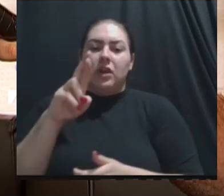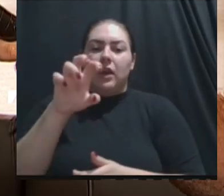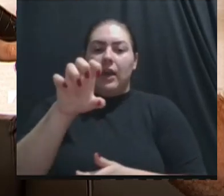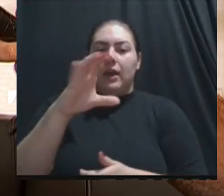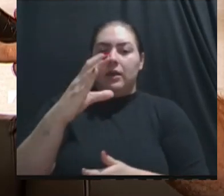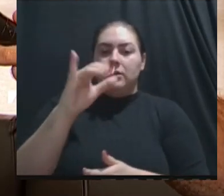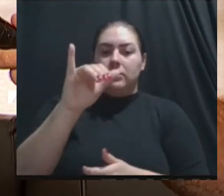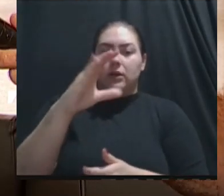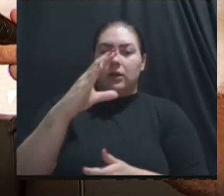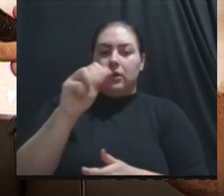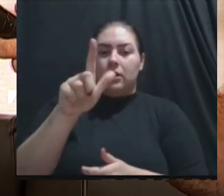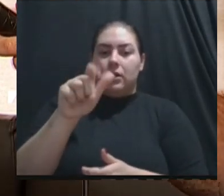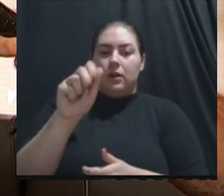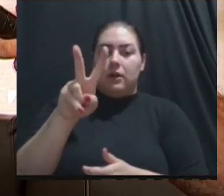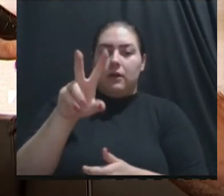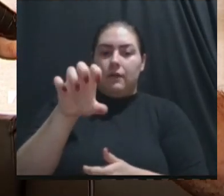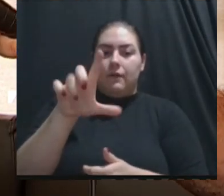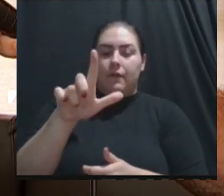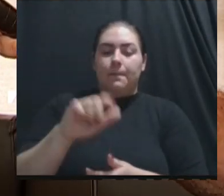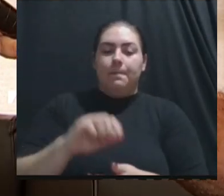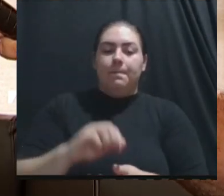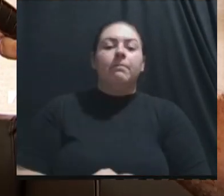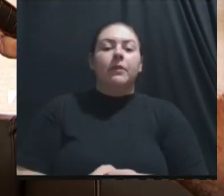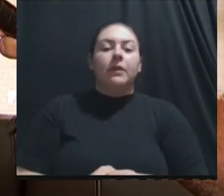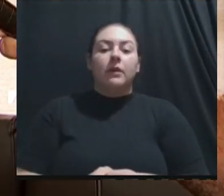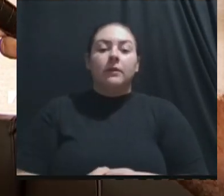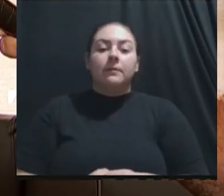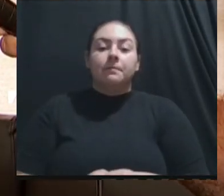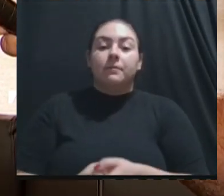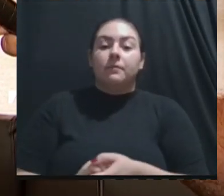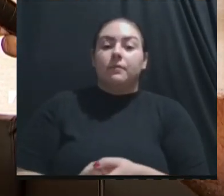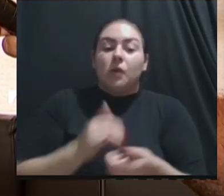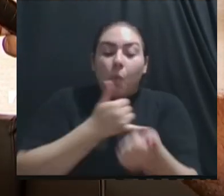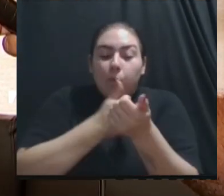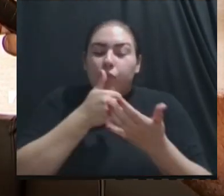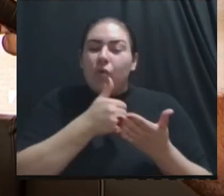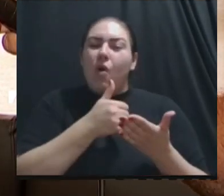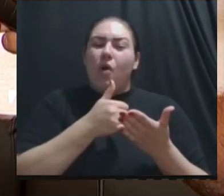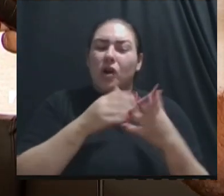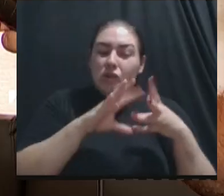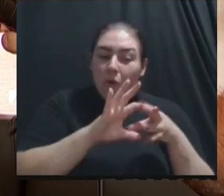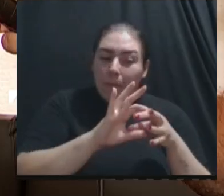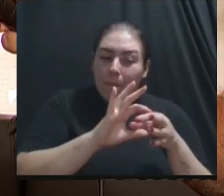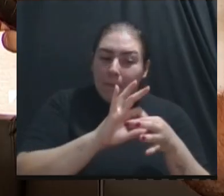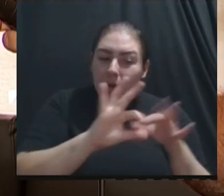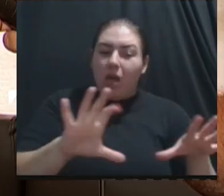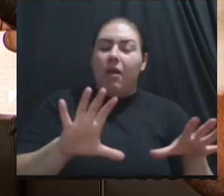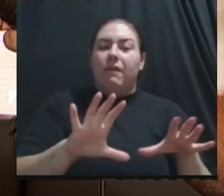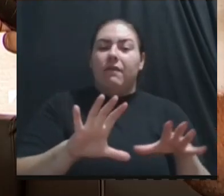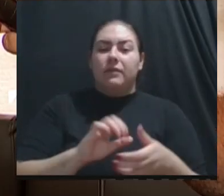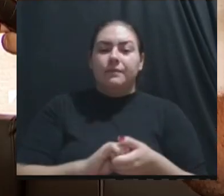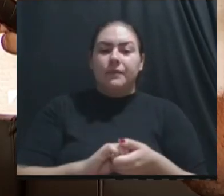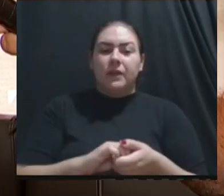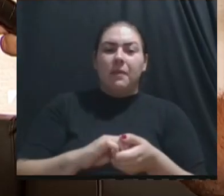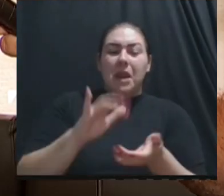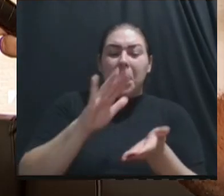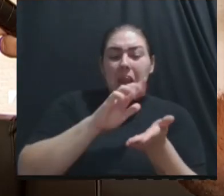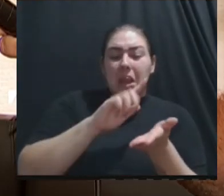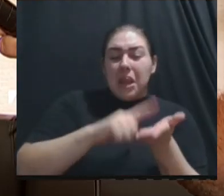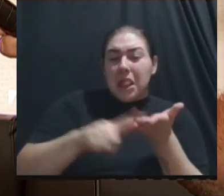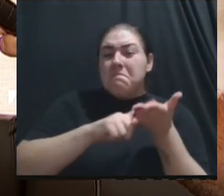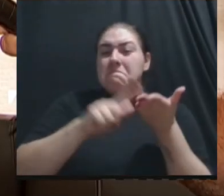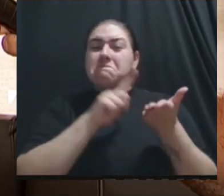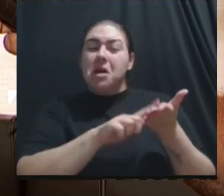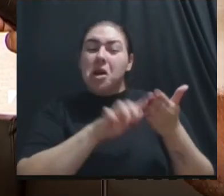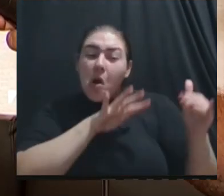essa situação de entorpecentes. Então, a gente tem feito um patrulhamento, fechando esses ferro-velhos que inibe essa venda de